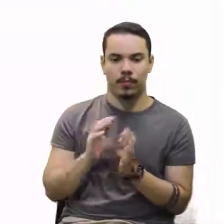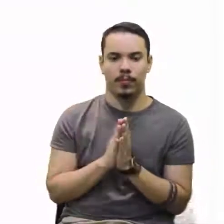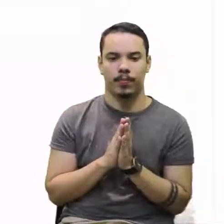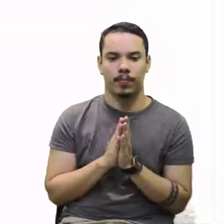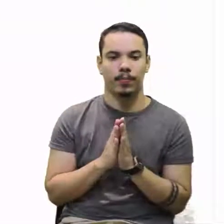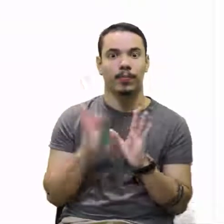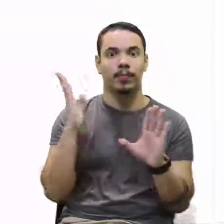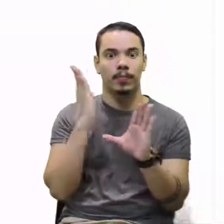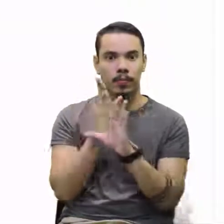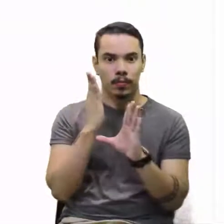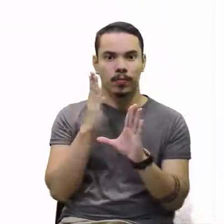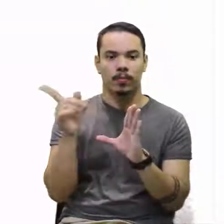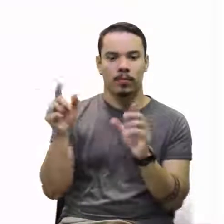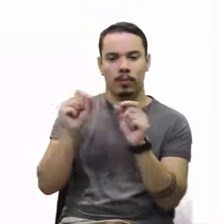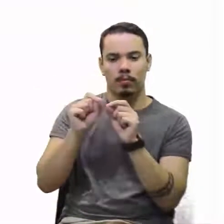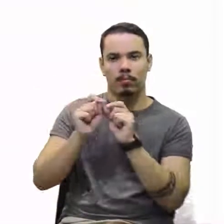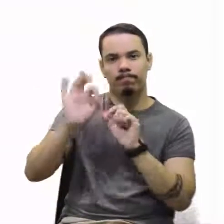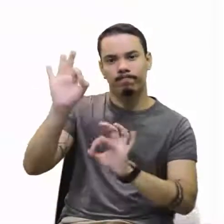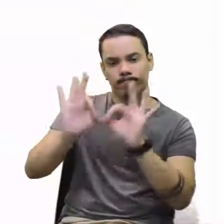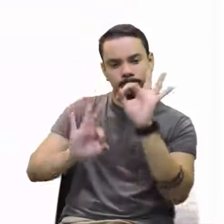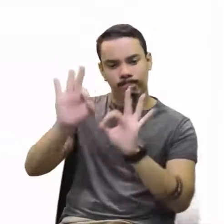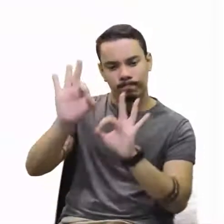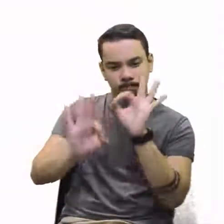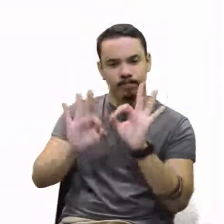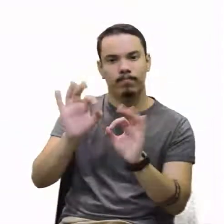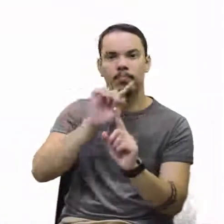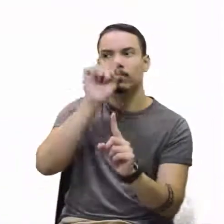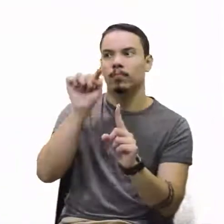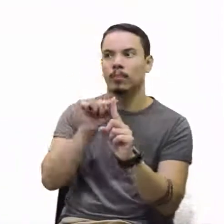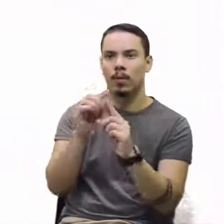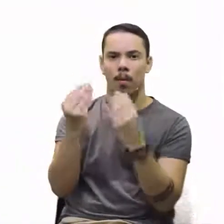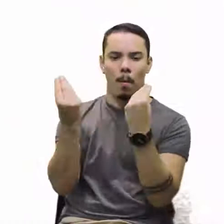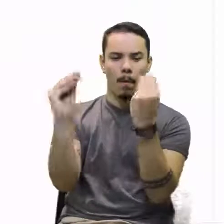Por isso, este núcleo foi projetado para fazer